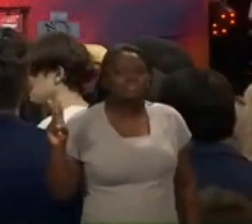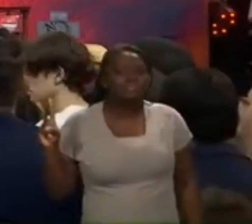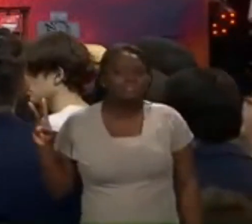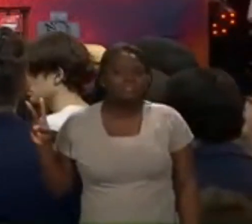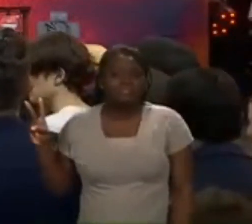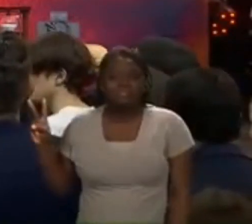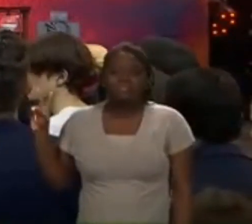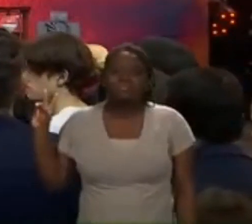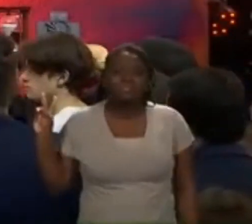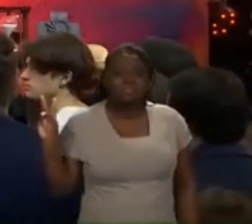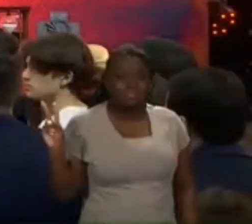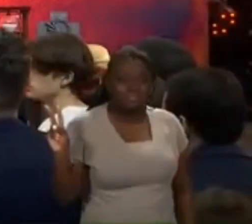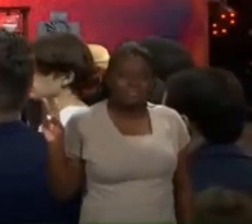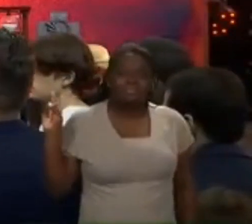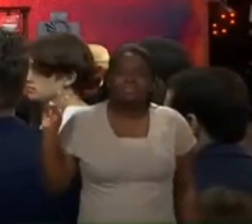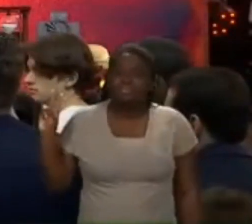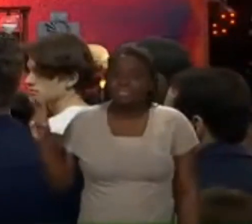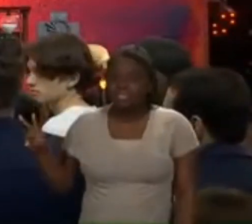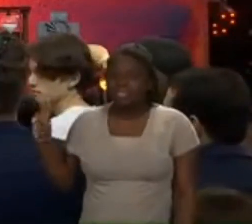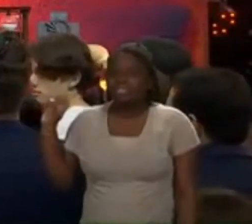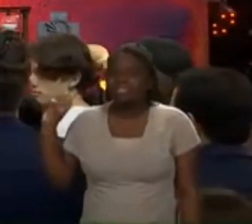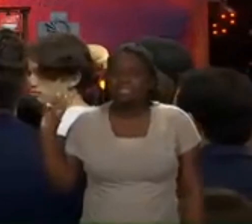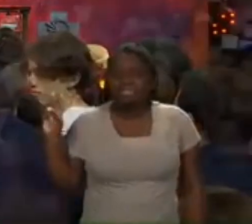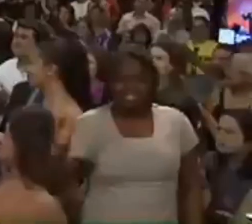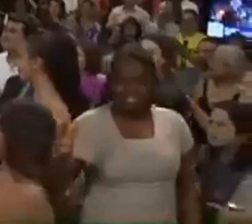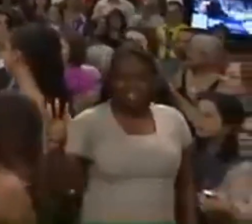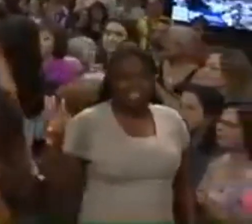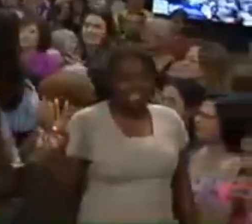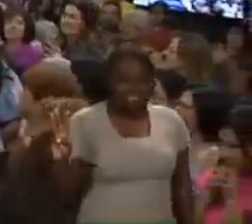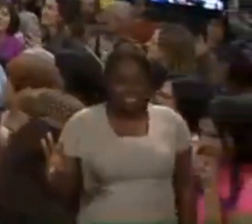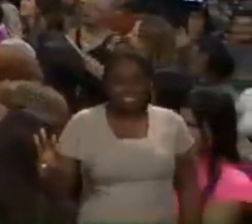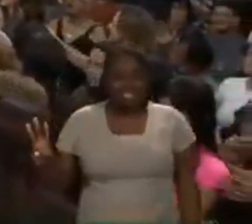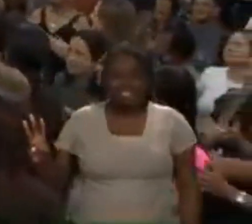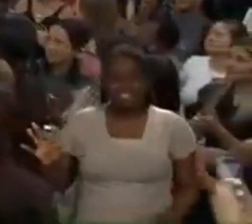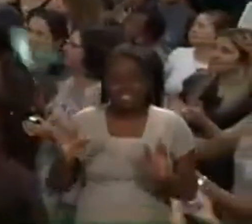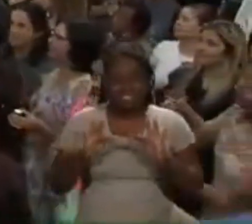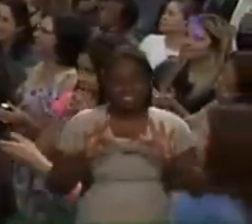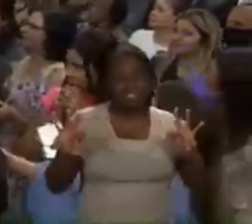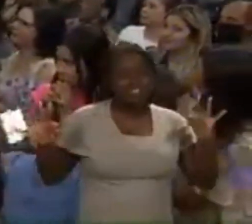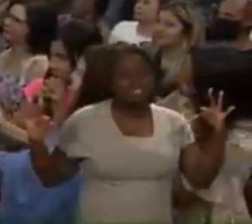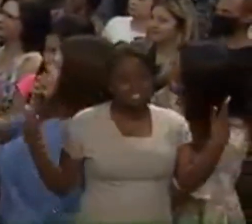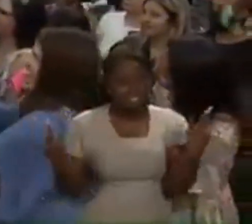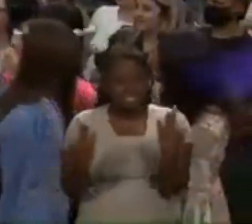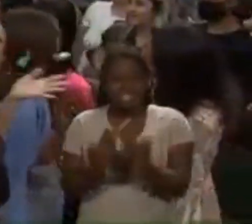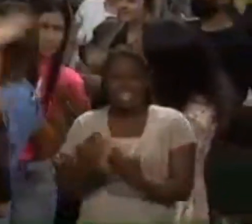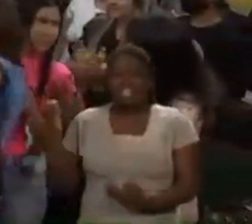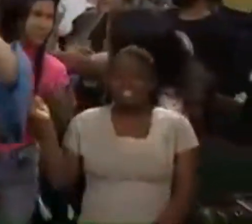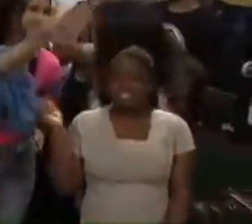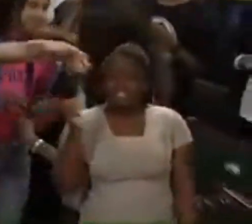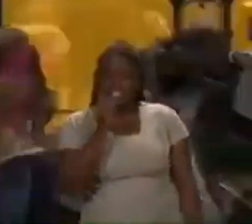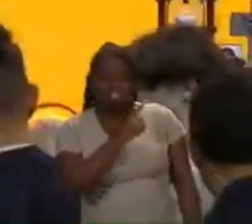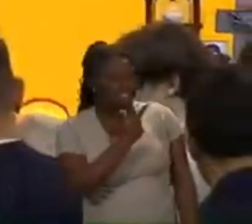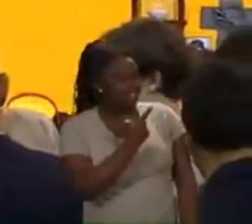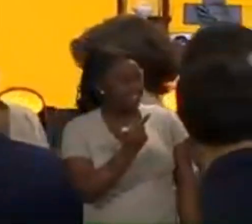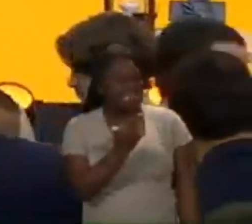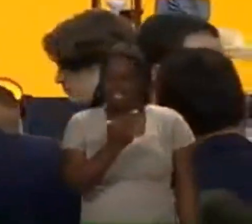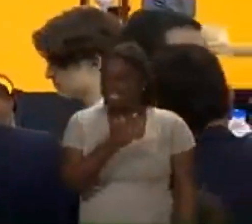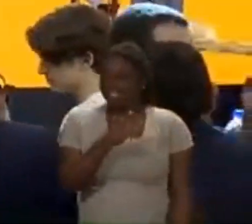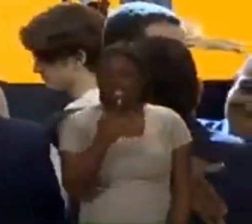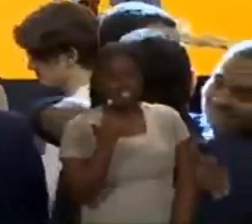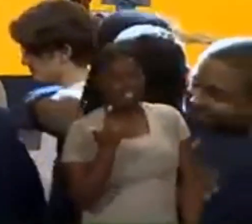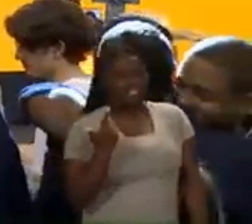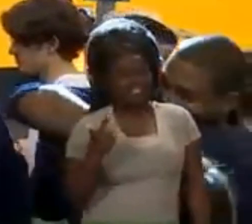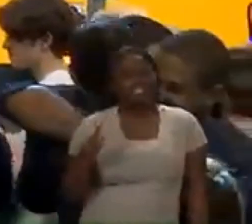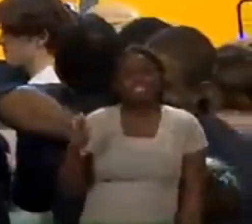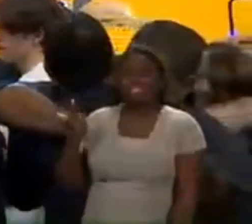agora. Estou com 74 anos e tenho sonhos para viver até os 100.